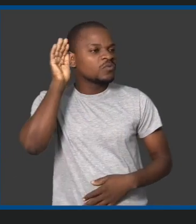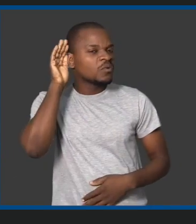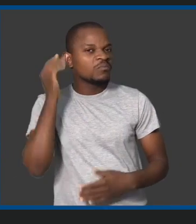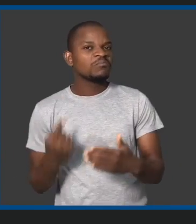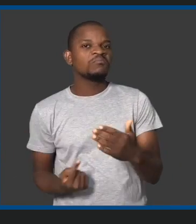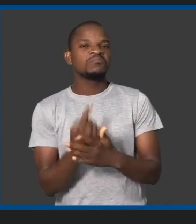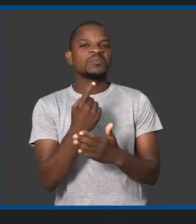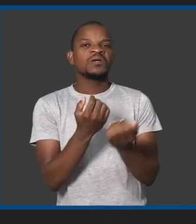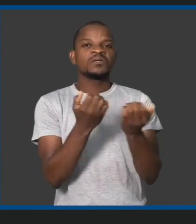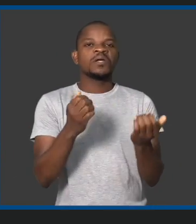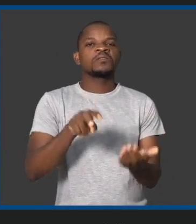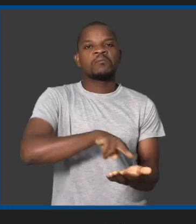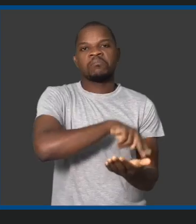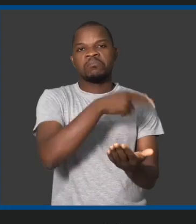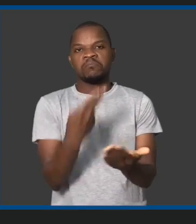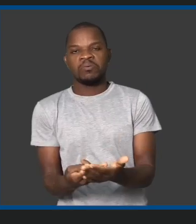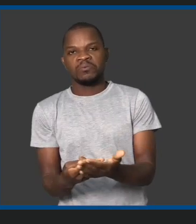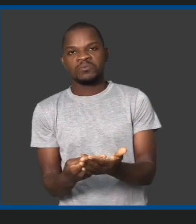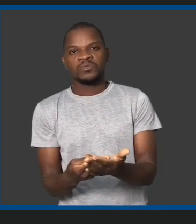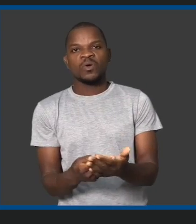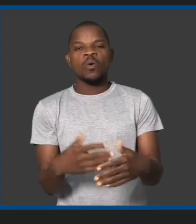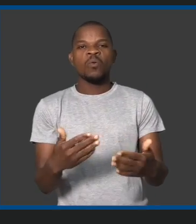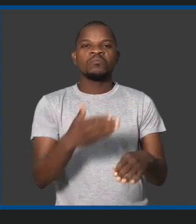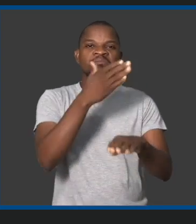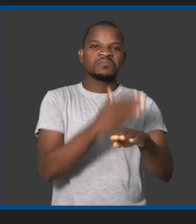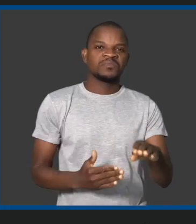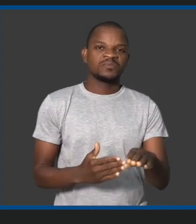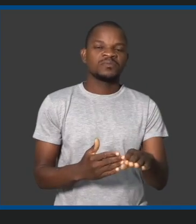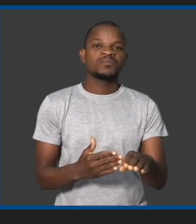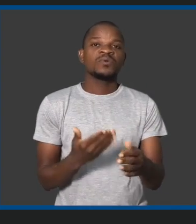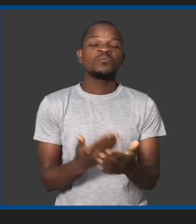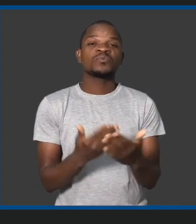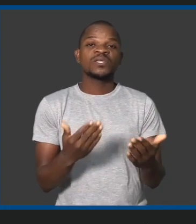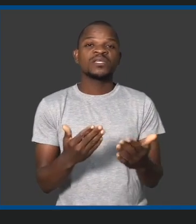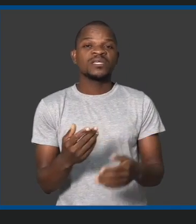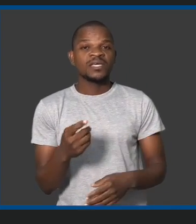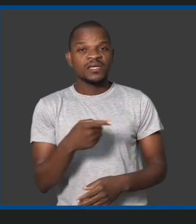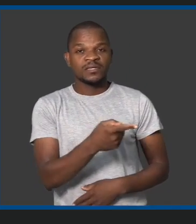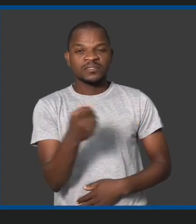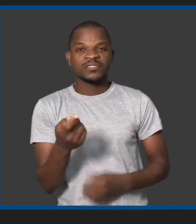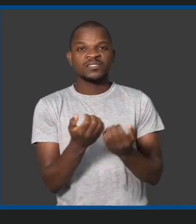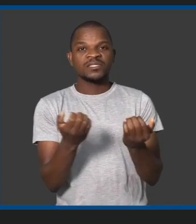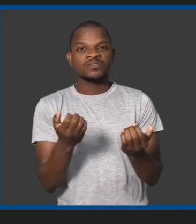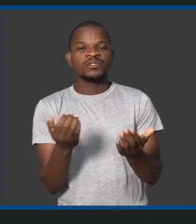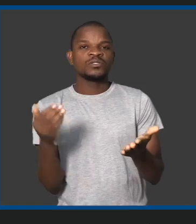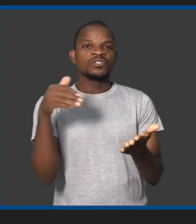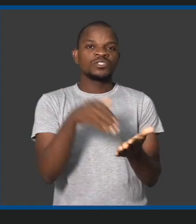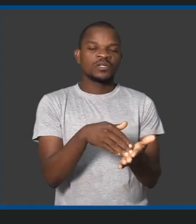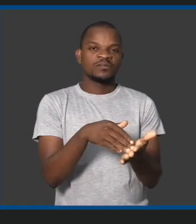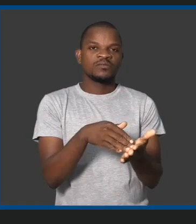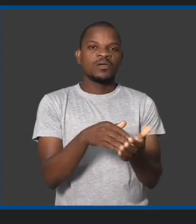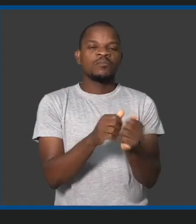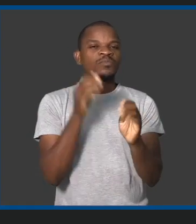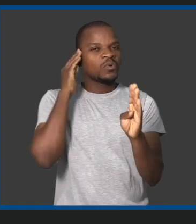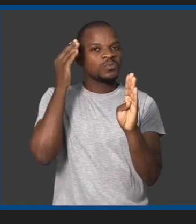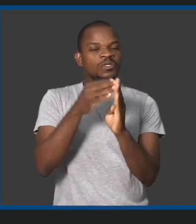de eles, caiu uma criança aí. Dá azar. Dá azar, sim. Ah, caiu um feriu. Através daqui. Vão lá, em vez de eles, fazer aquilo que eles